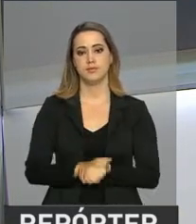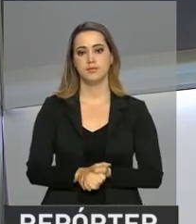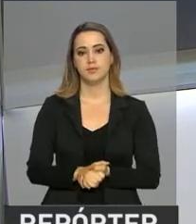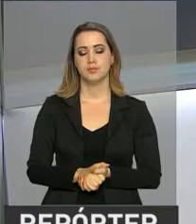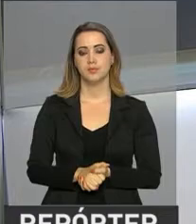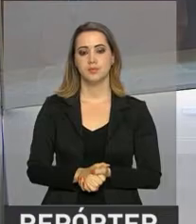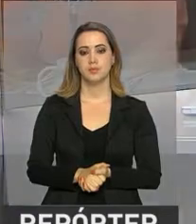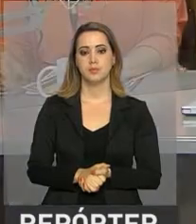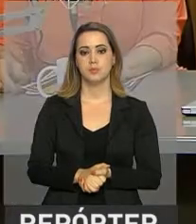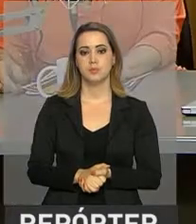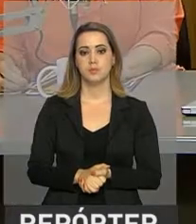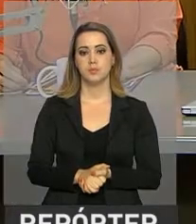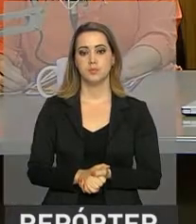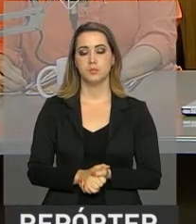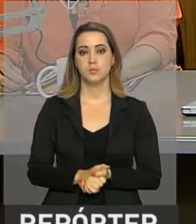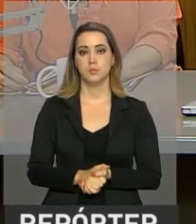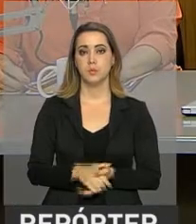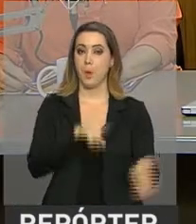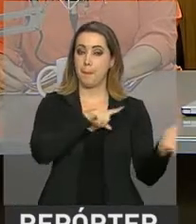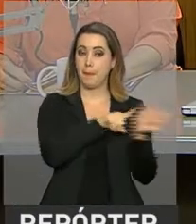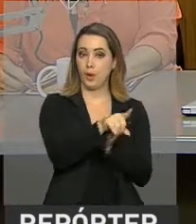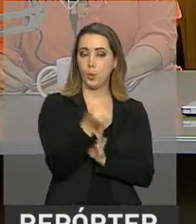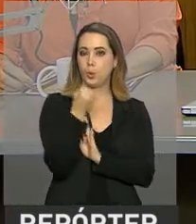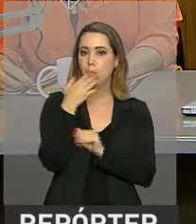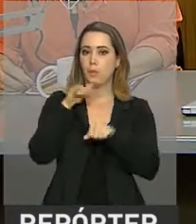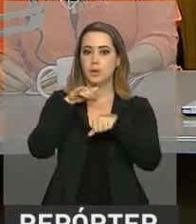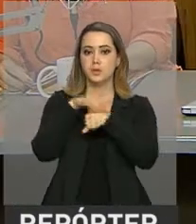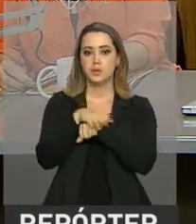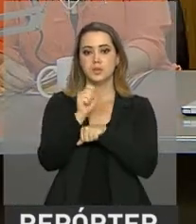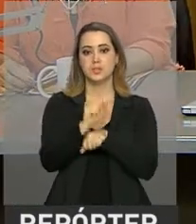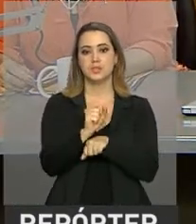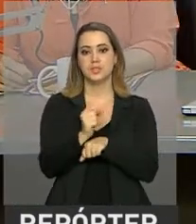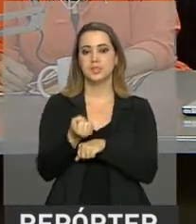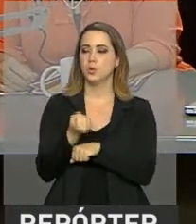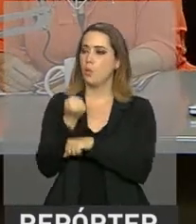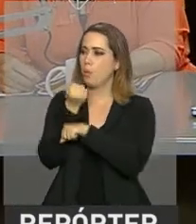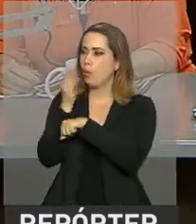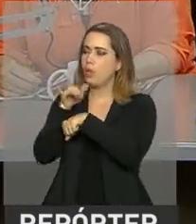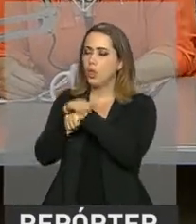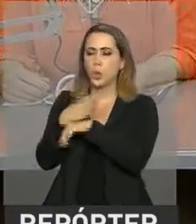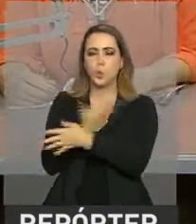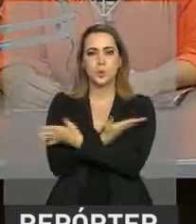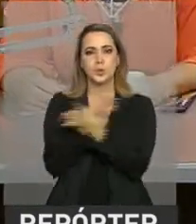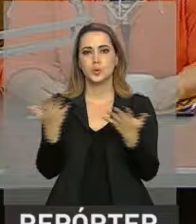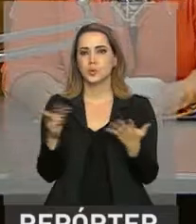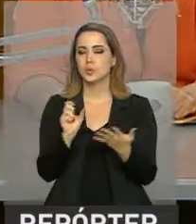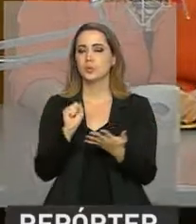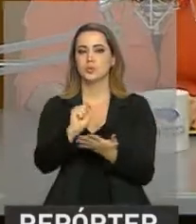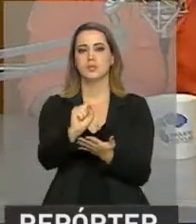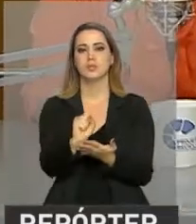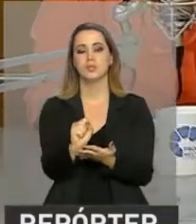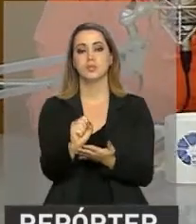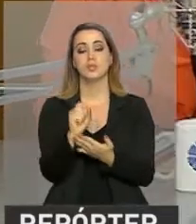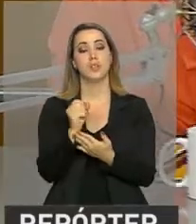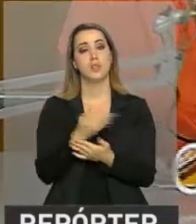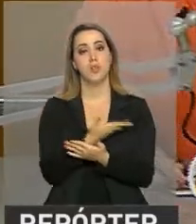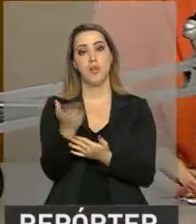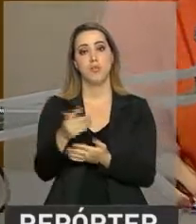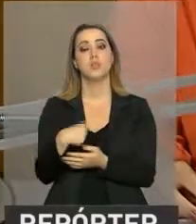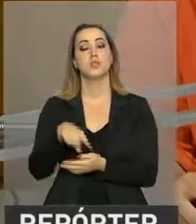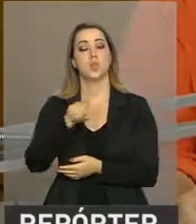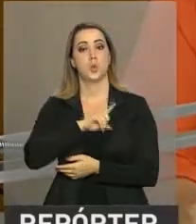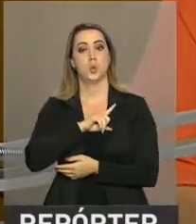Cidadania. Secretária, boa noite, secretária. Boa noite, Cláudia. Boa noite também, Ayrton. Boa noite a você que está